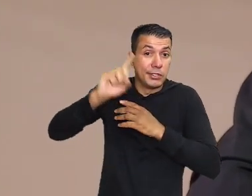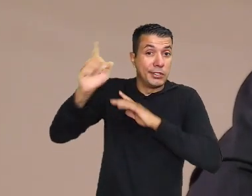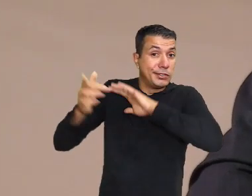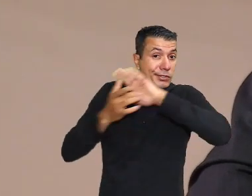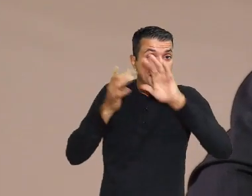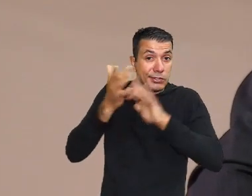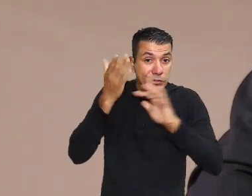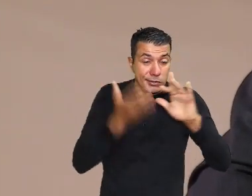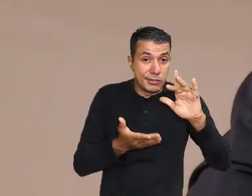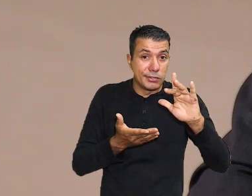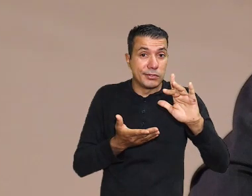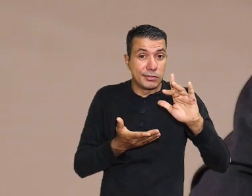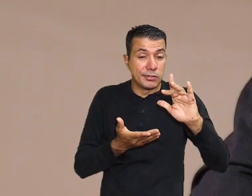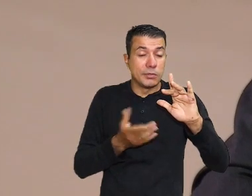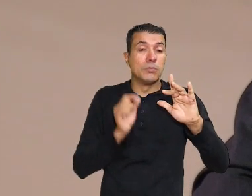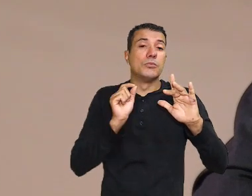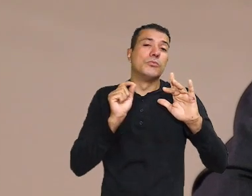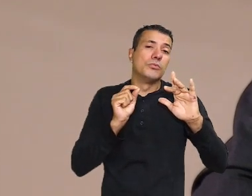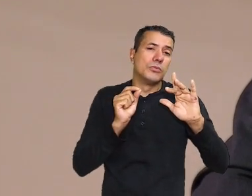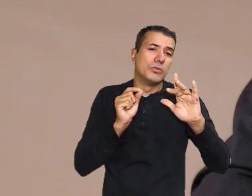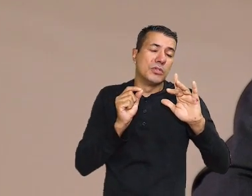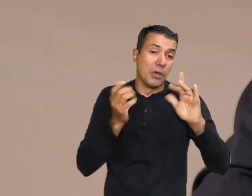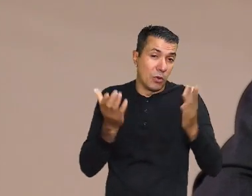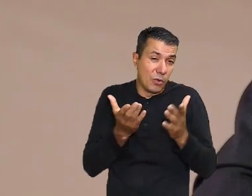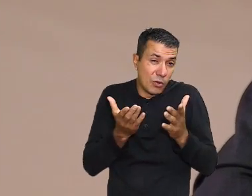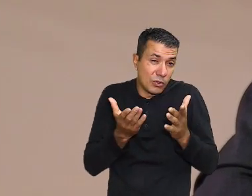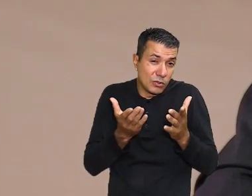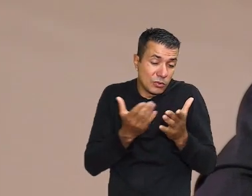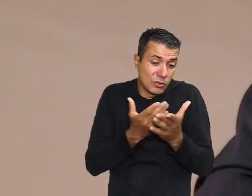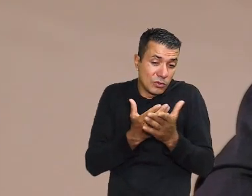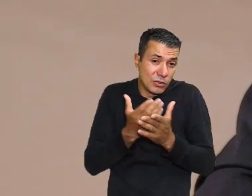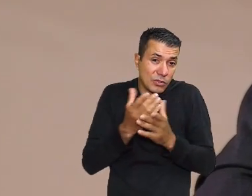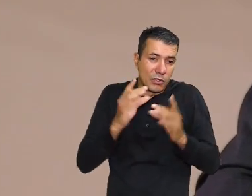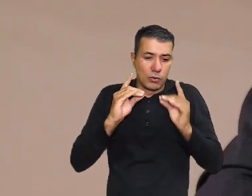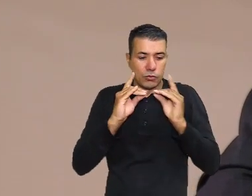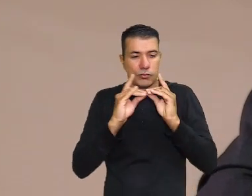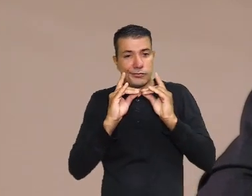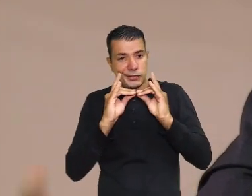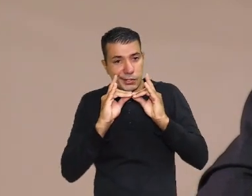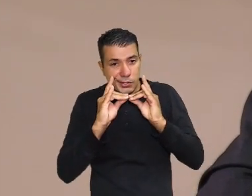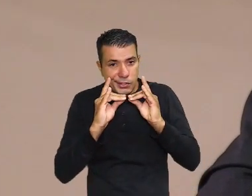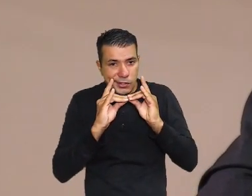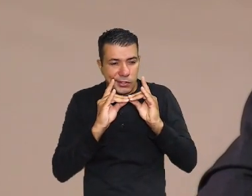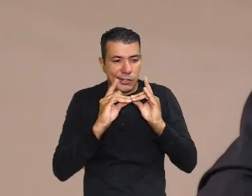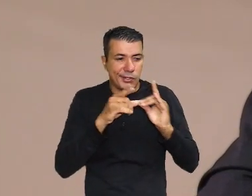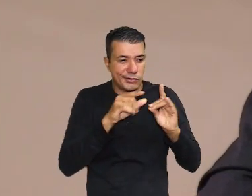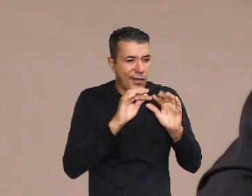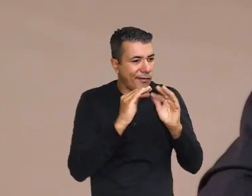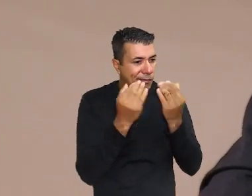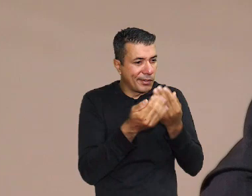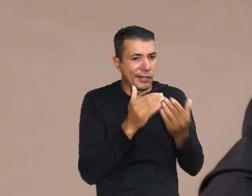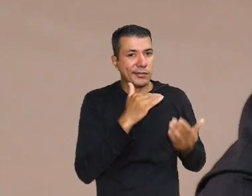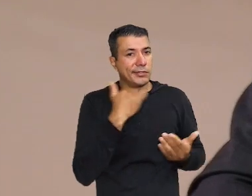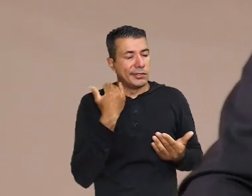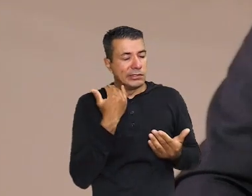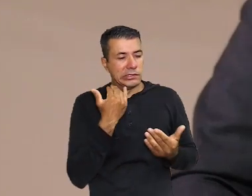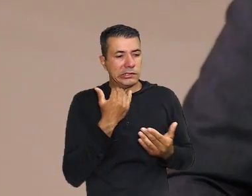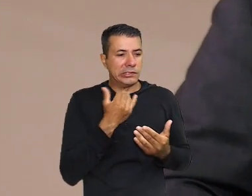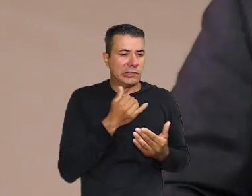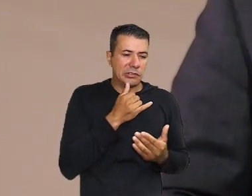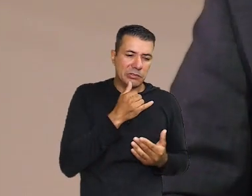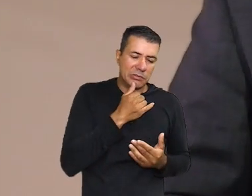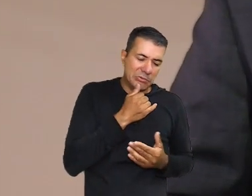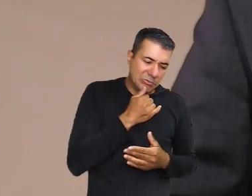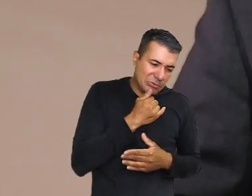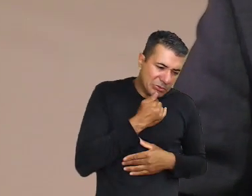Isso aqui é maravilhoso, porque... hoje, quando nós vamos ali em um velório, encontramos alguém, algum ente querido que veio a falecer, a gente fica